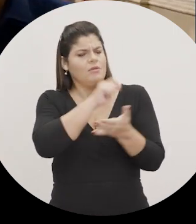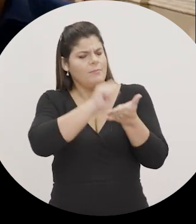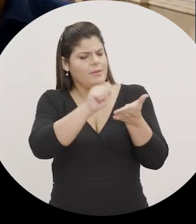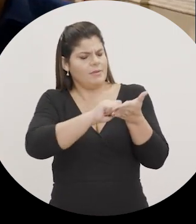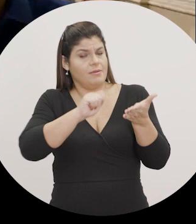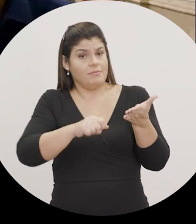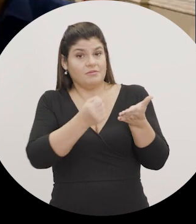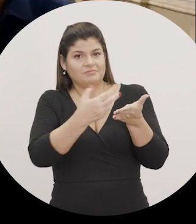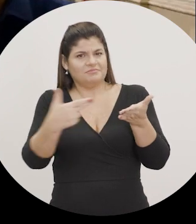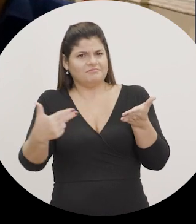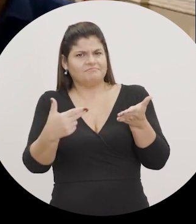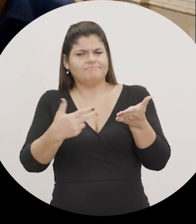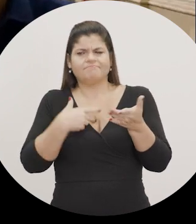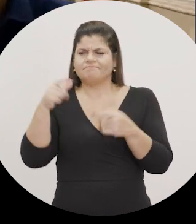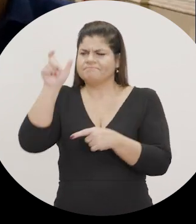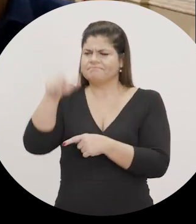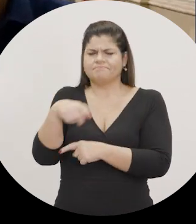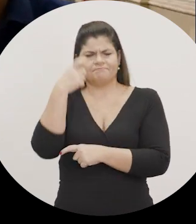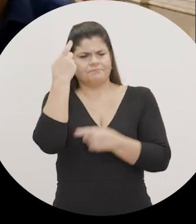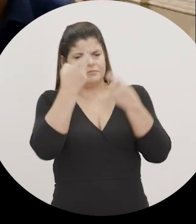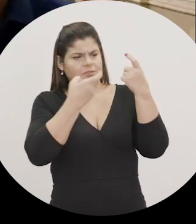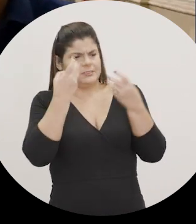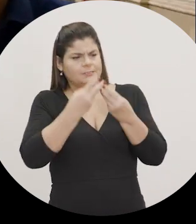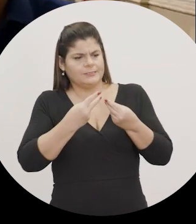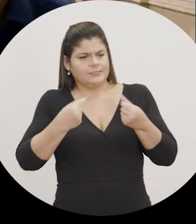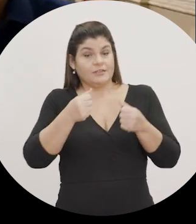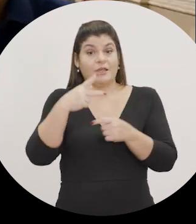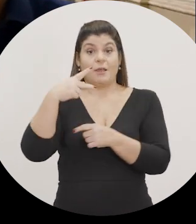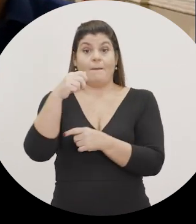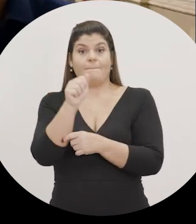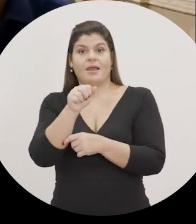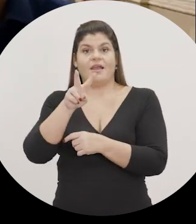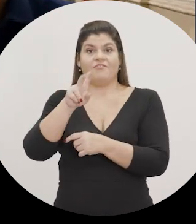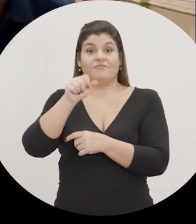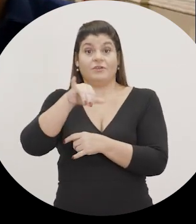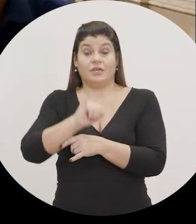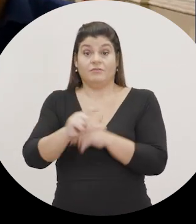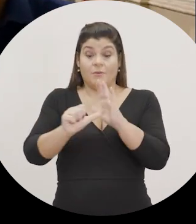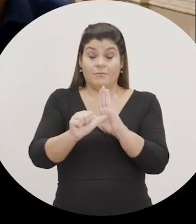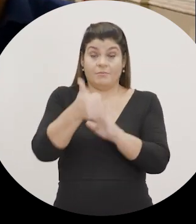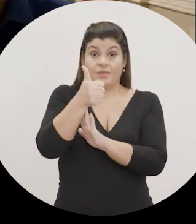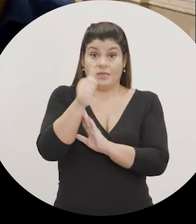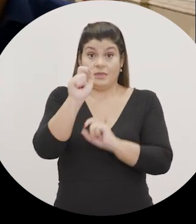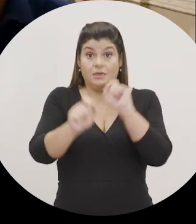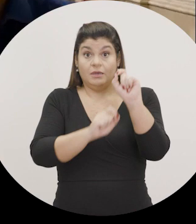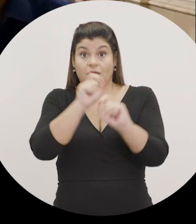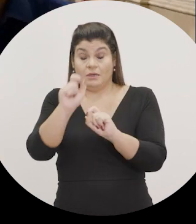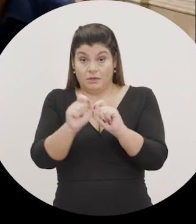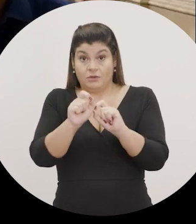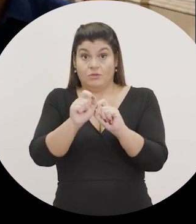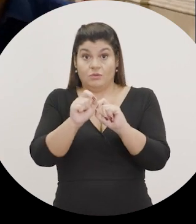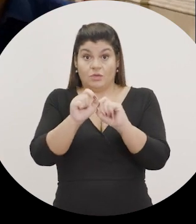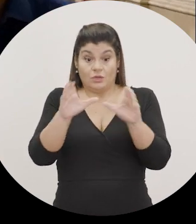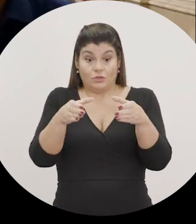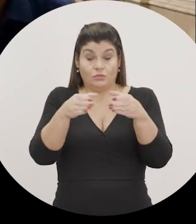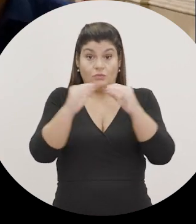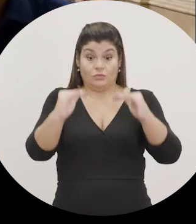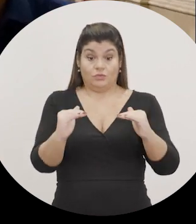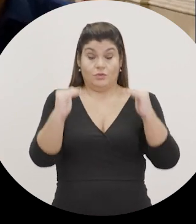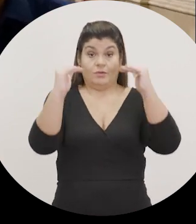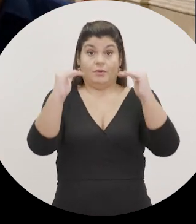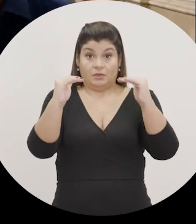coisas e ele ficou preocupado no caso da Pavane. A Pavane foi a primeira peça da primeira masterclass,